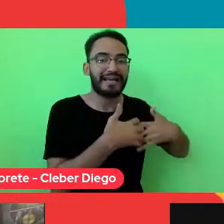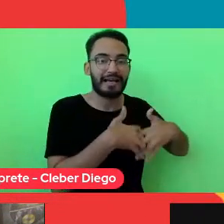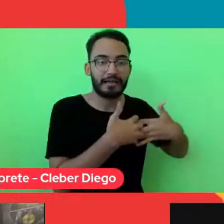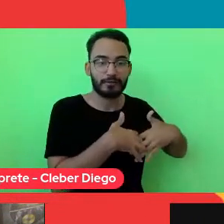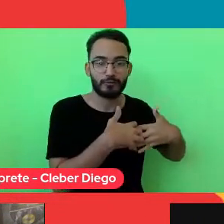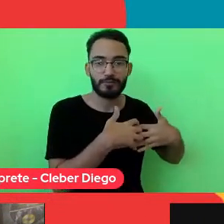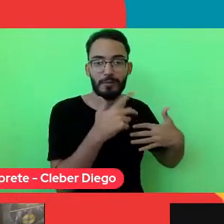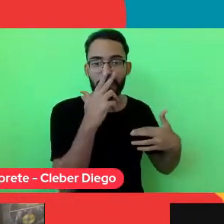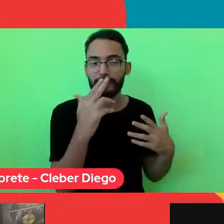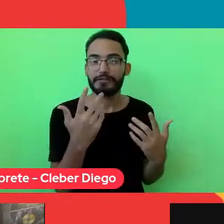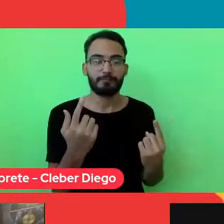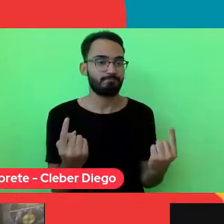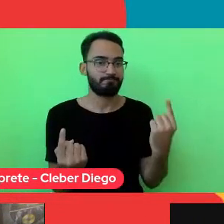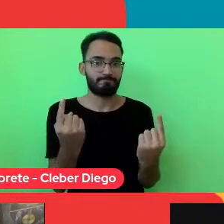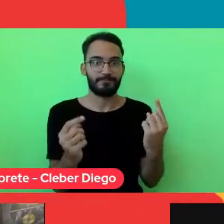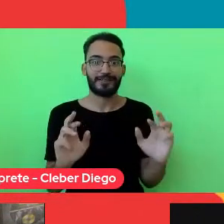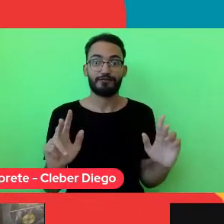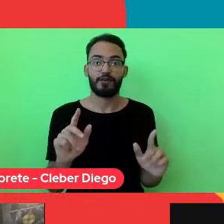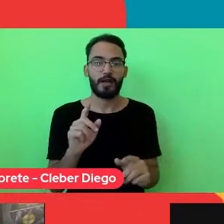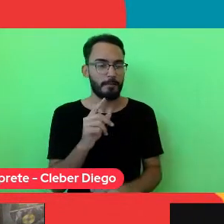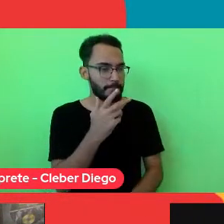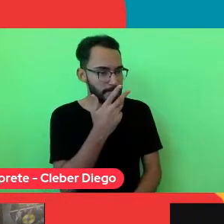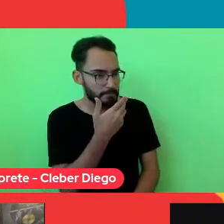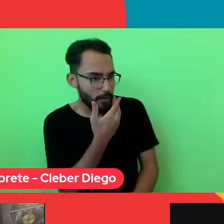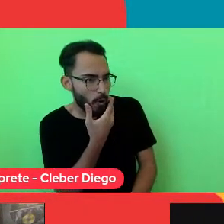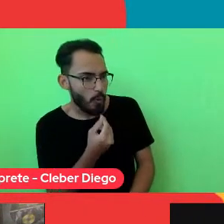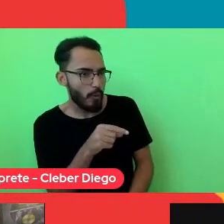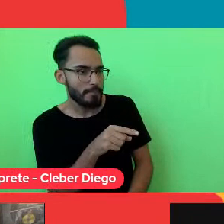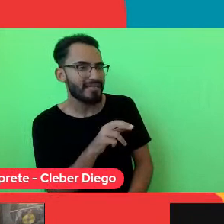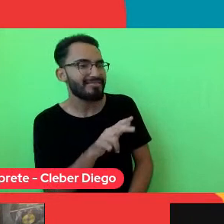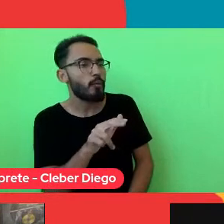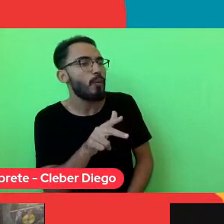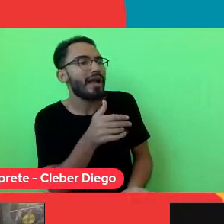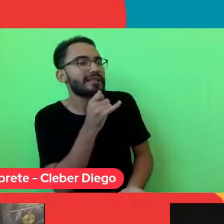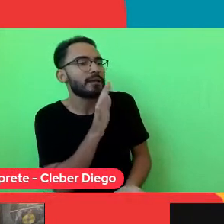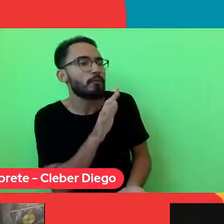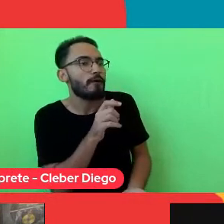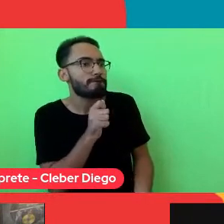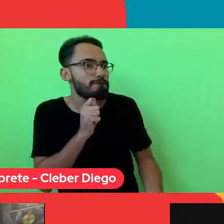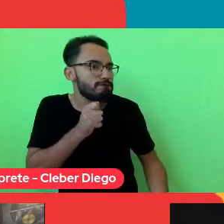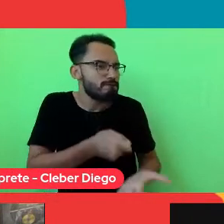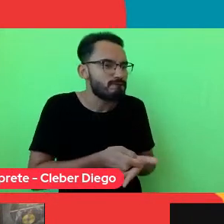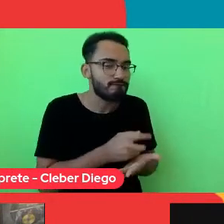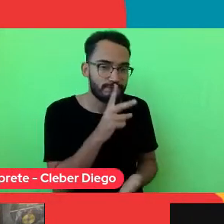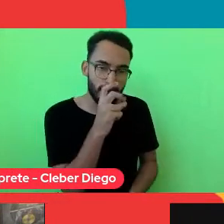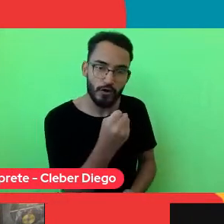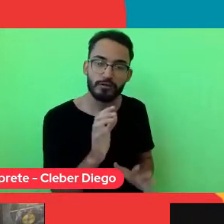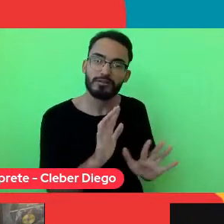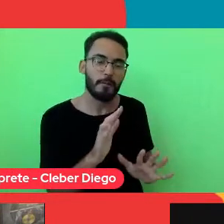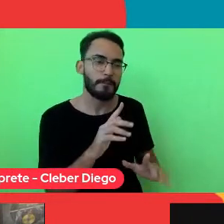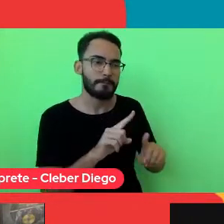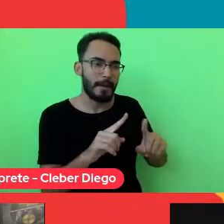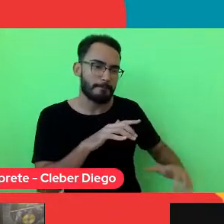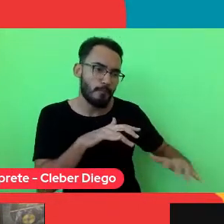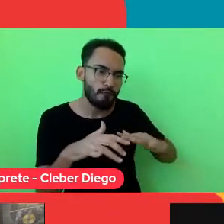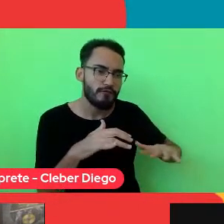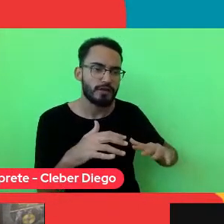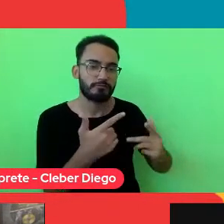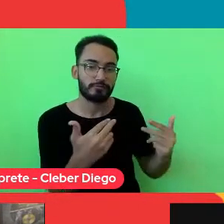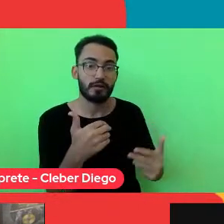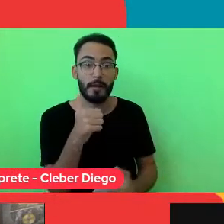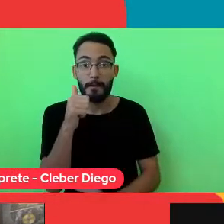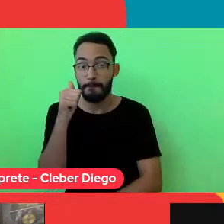vai, não é que faça fazer as coisas na força, mas, né, na coisa do encaixe, né, do mover para frente, e a mulher